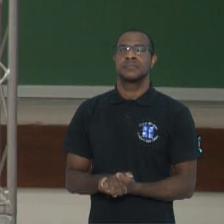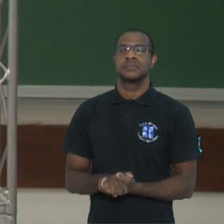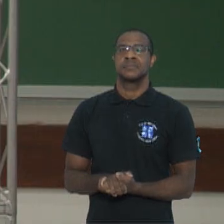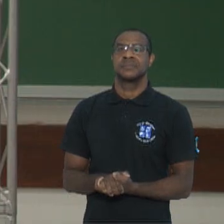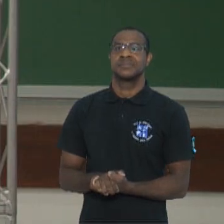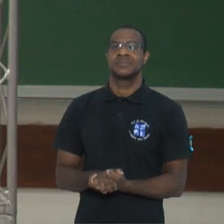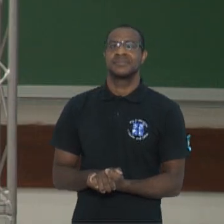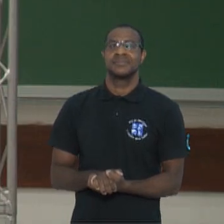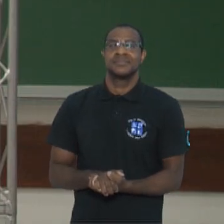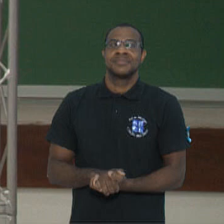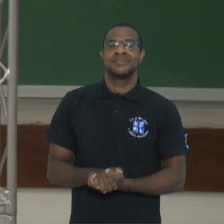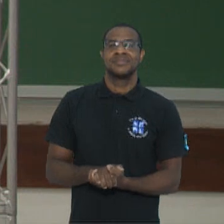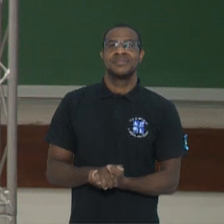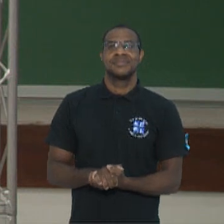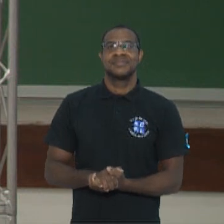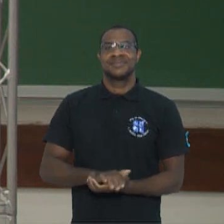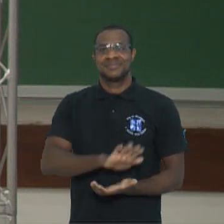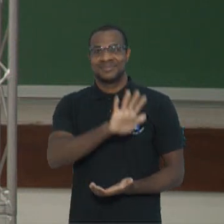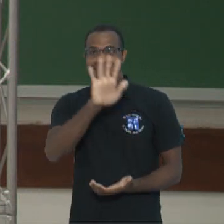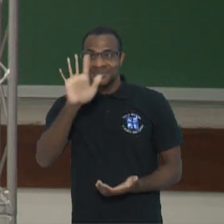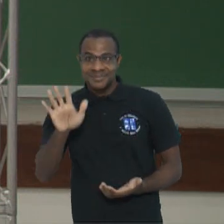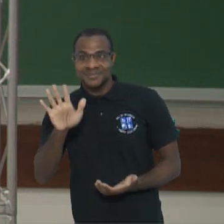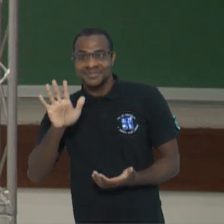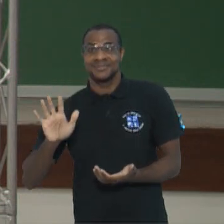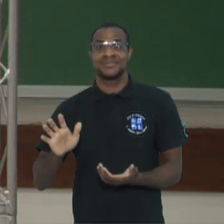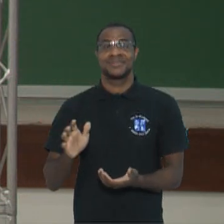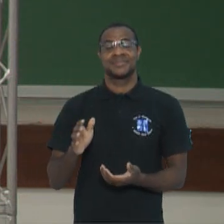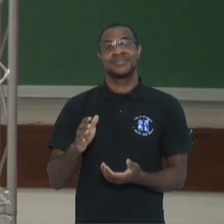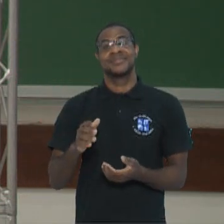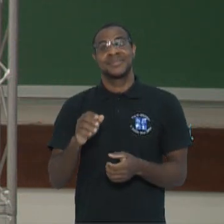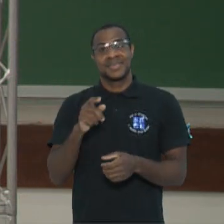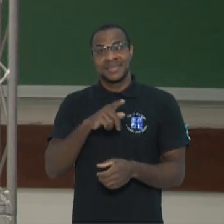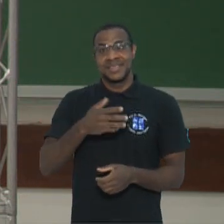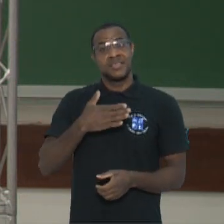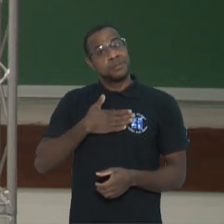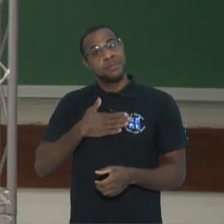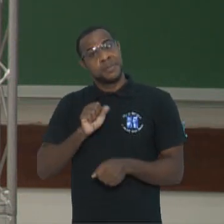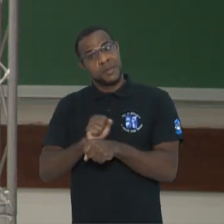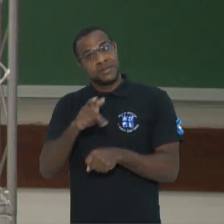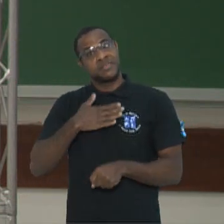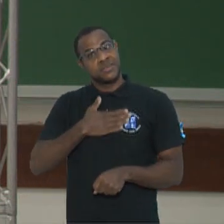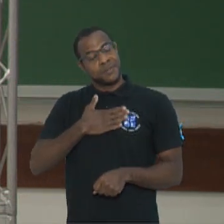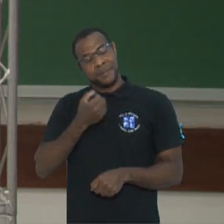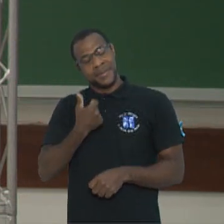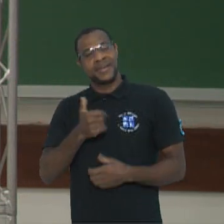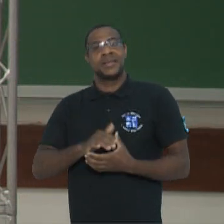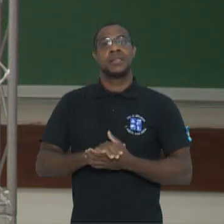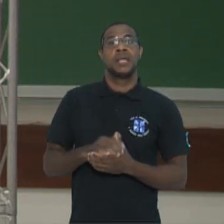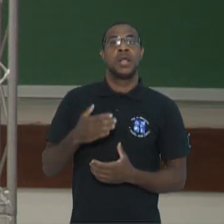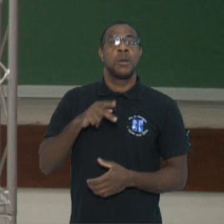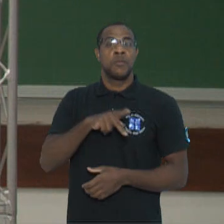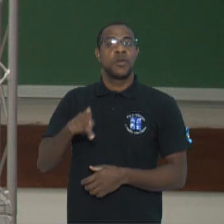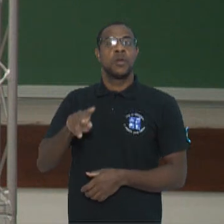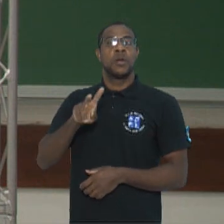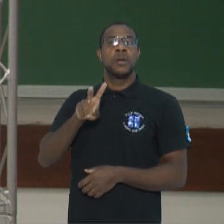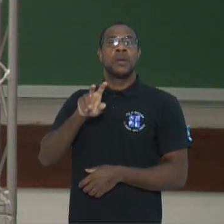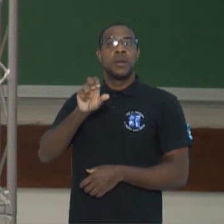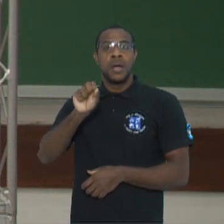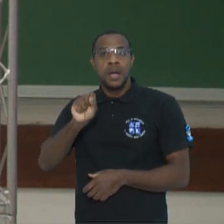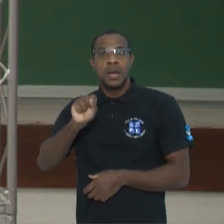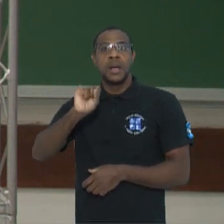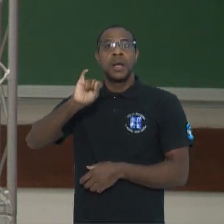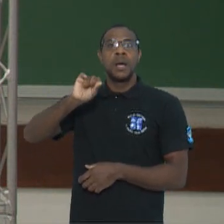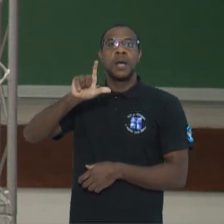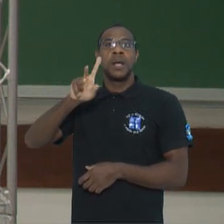Hi everyone! Espero que todos vocês estejam bem. Eu sou o professor Silvio. E antes de começarmos a nossa aula,